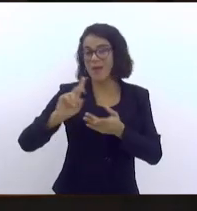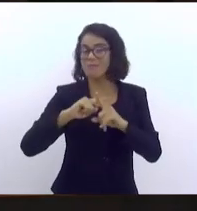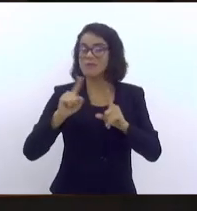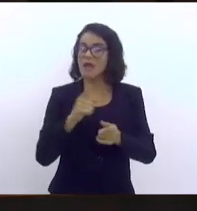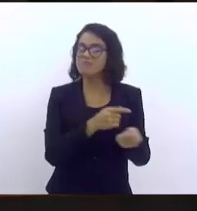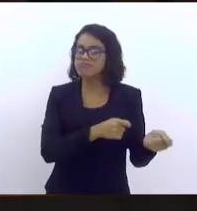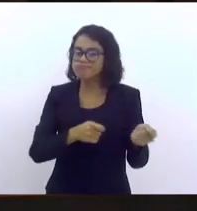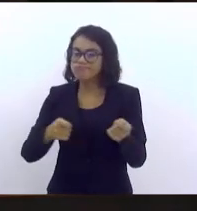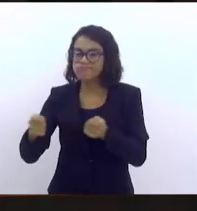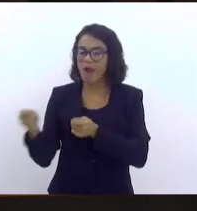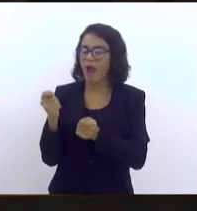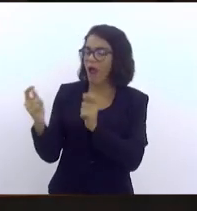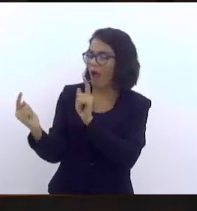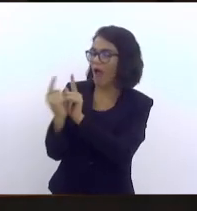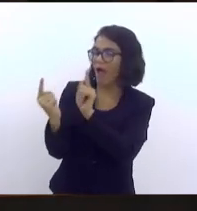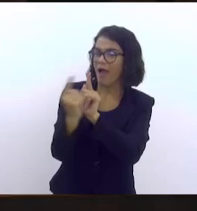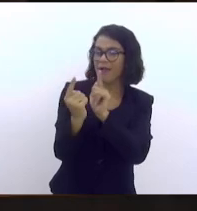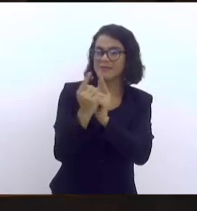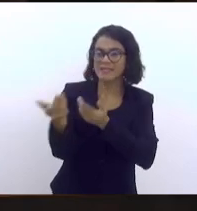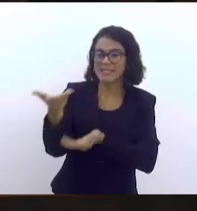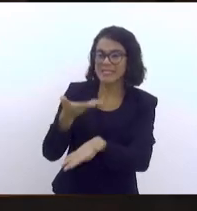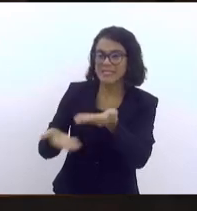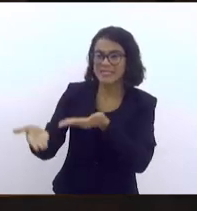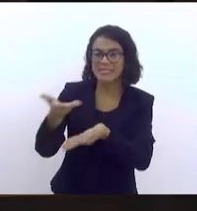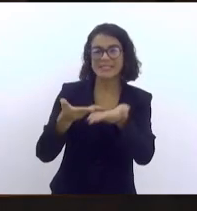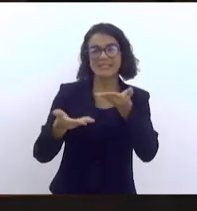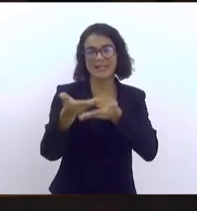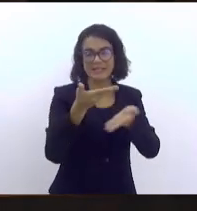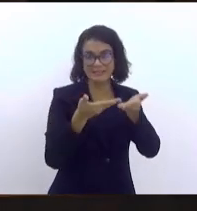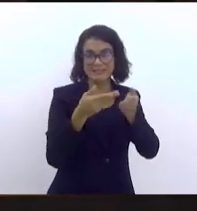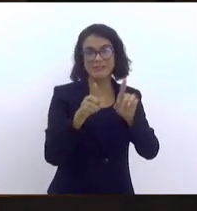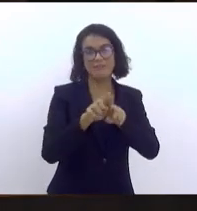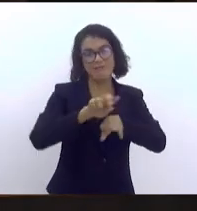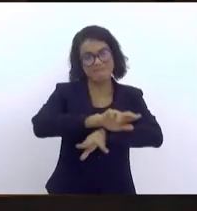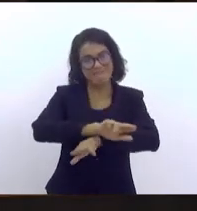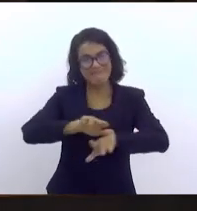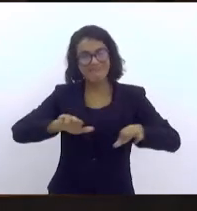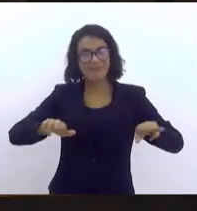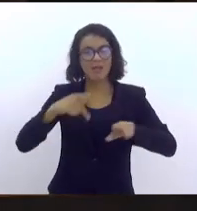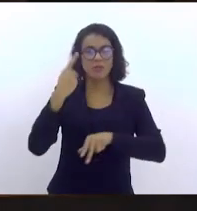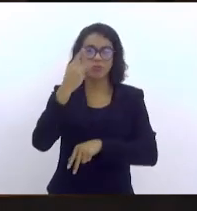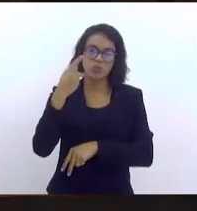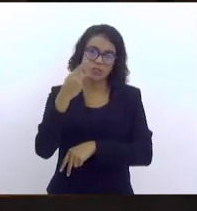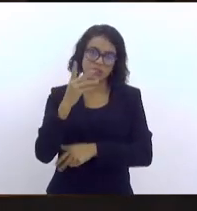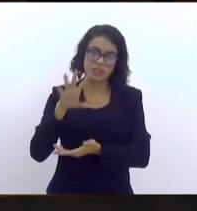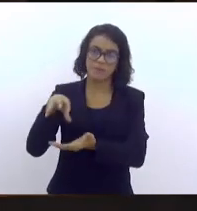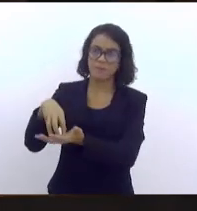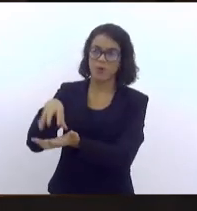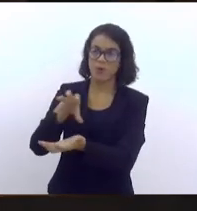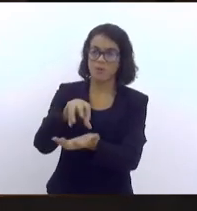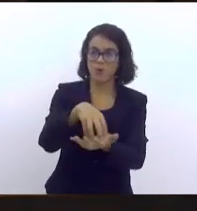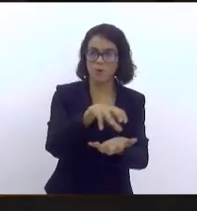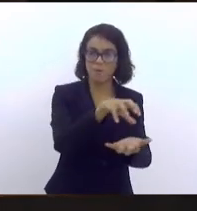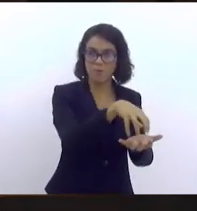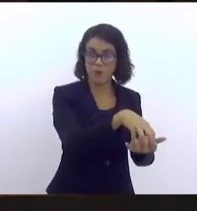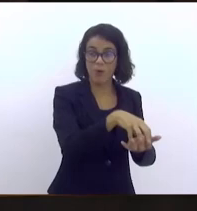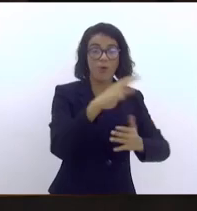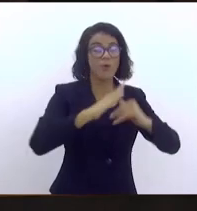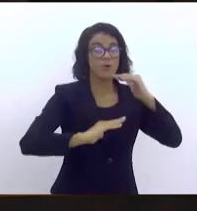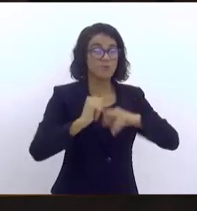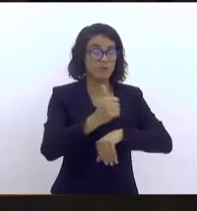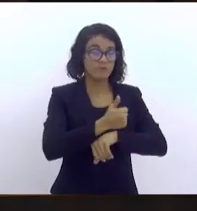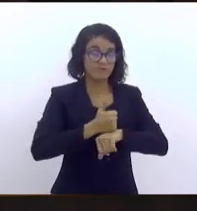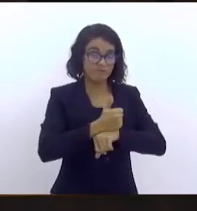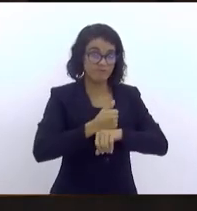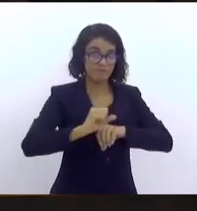atendendo acompanhando essas crianças adolescentes nas várias políticas setoriais os profissionais da